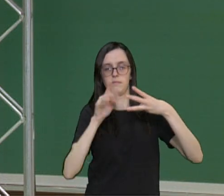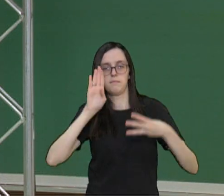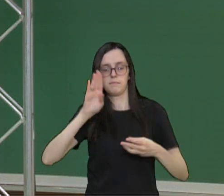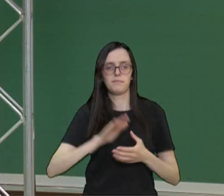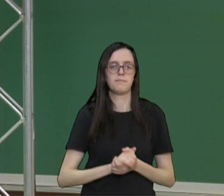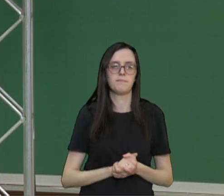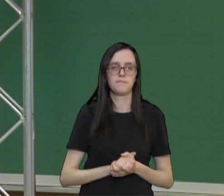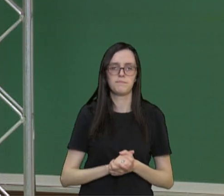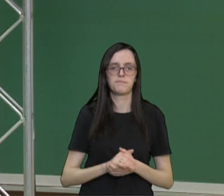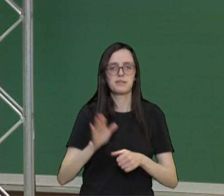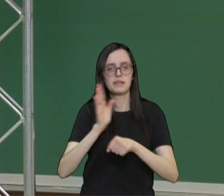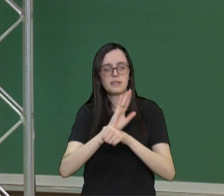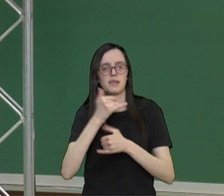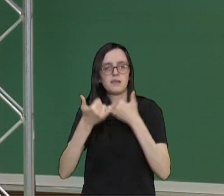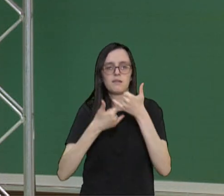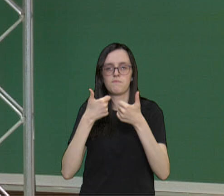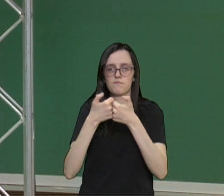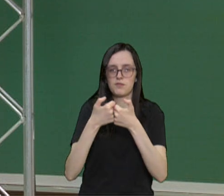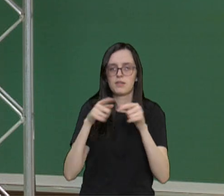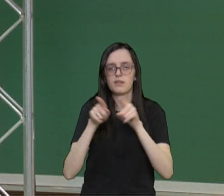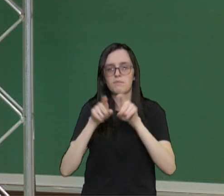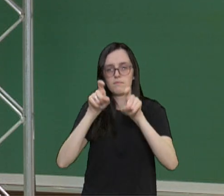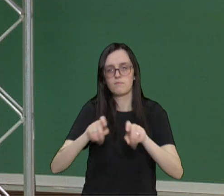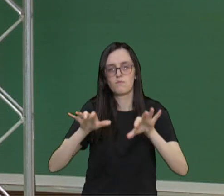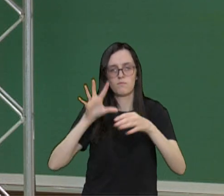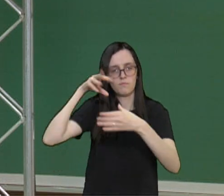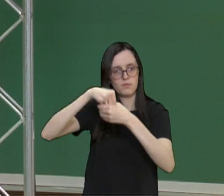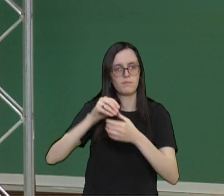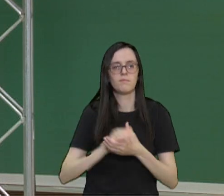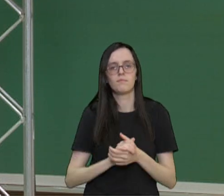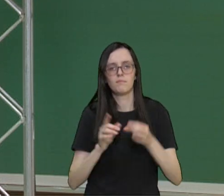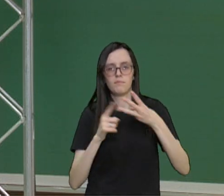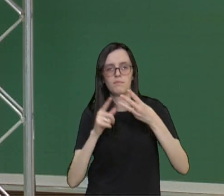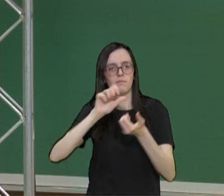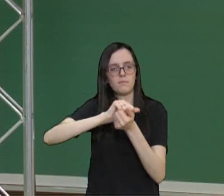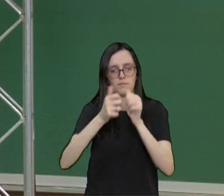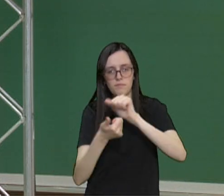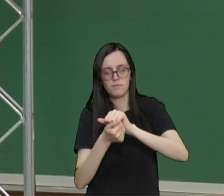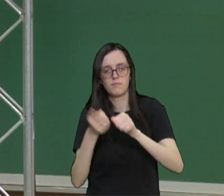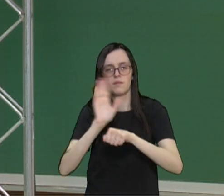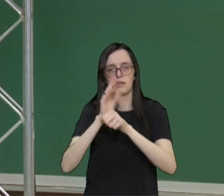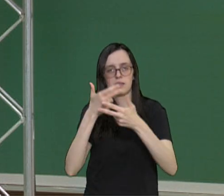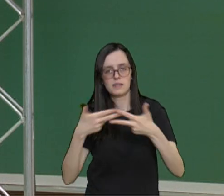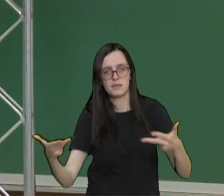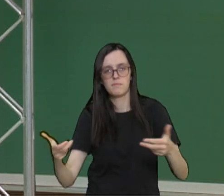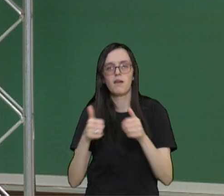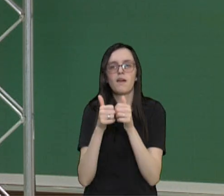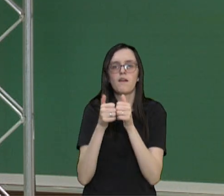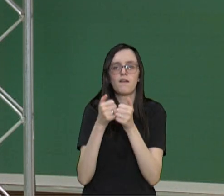cyberarte. Alternativa C, artesanato, cinema e games.